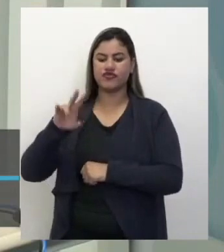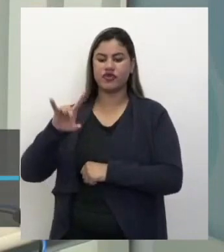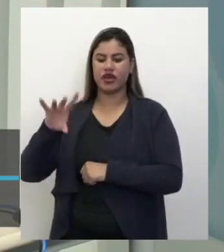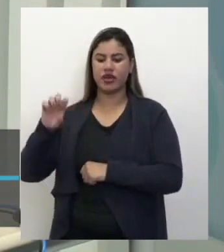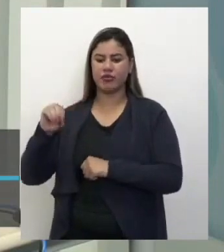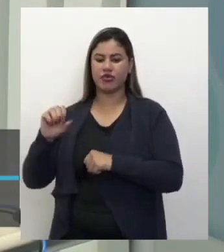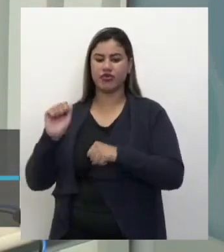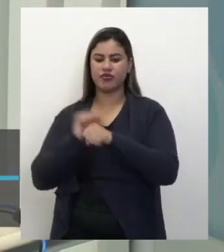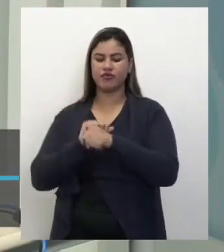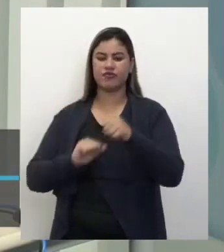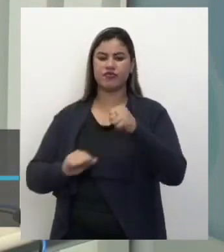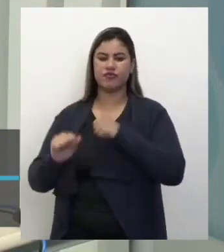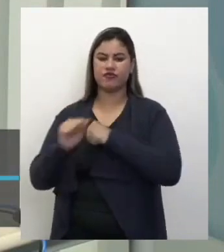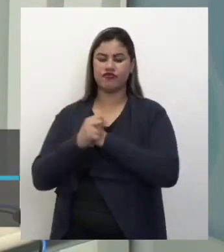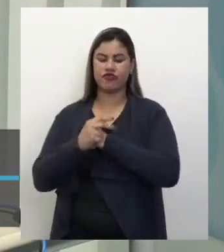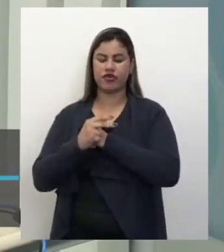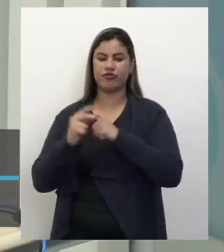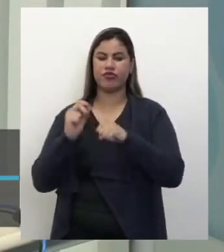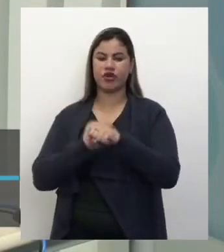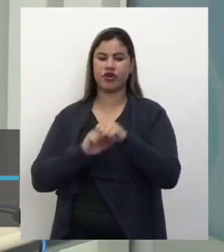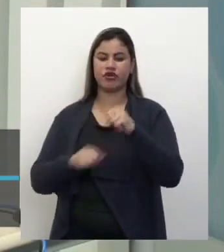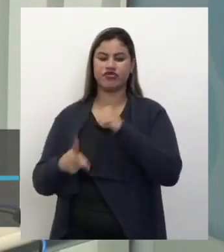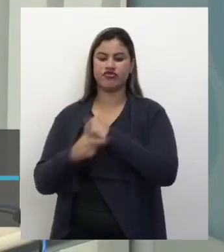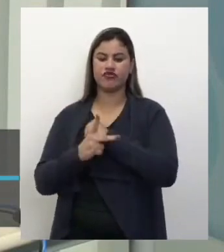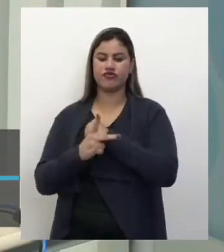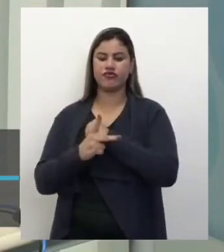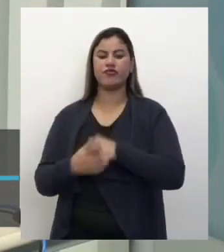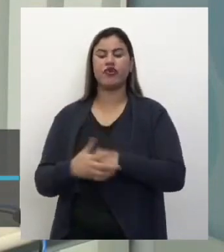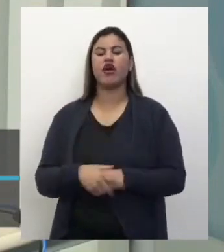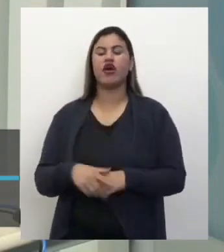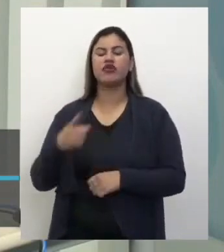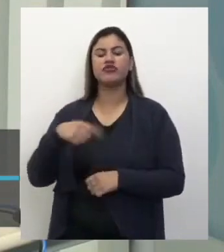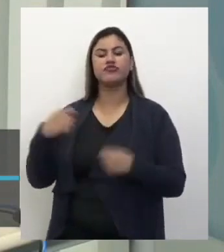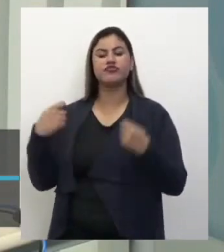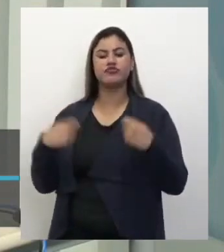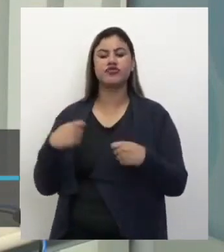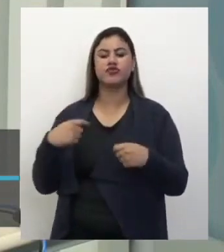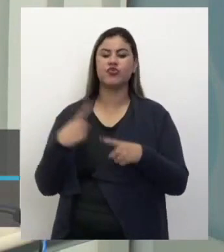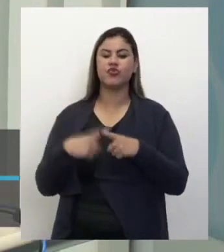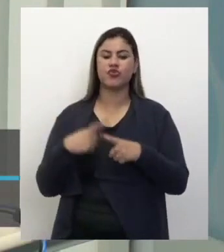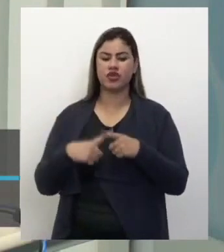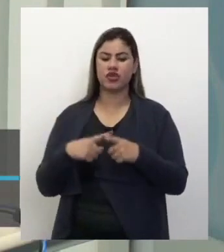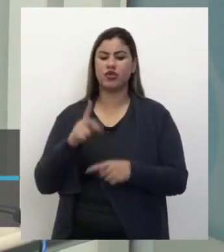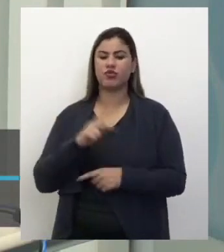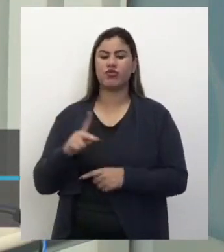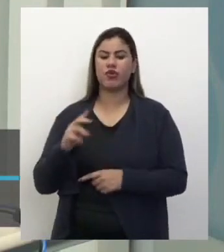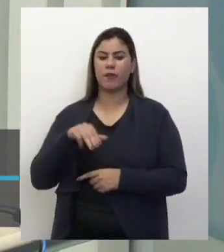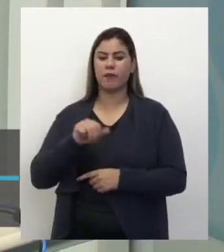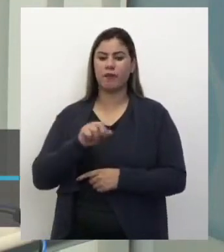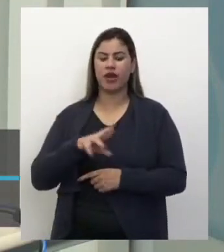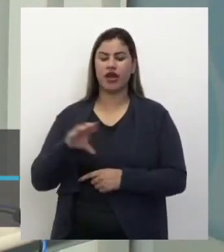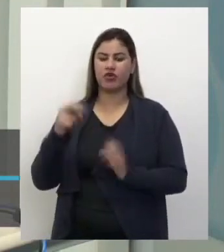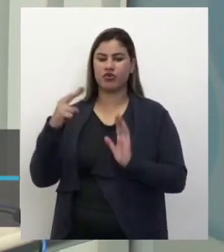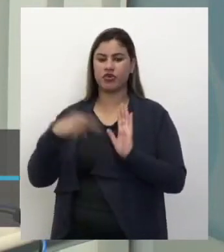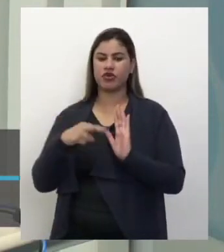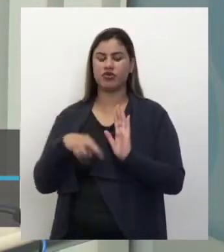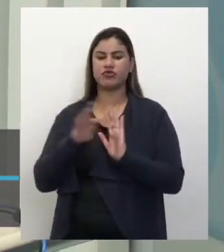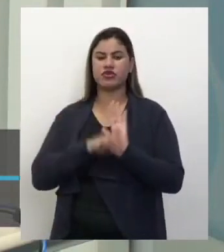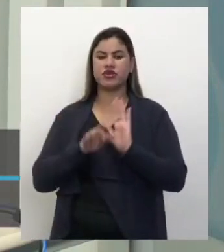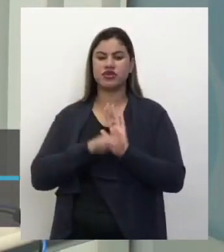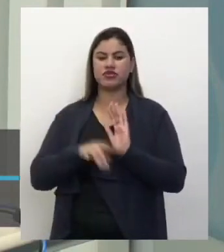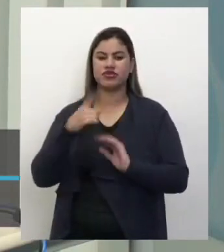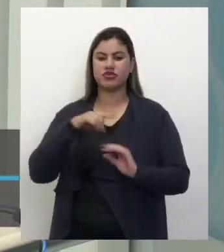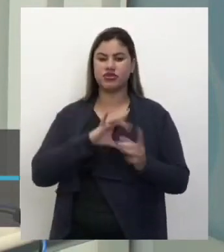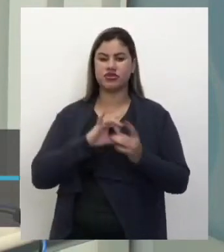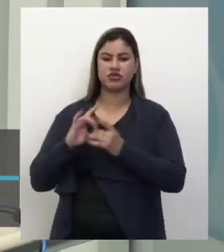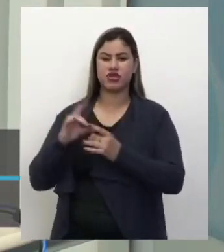asseverativa. Então, assim, por que precisamos dela? Aí o professor Mauro agora vai fazer a leitura de um texto para poder contextualizar a parte